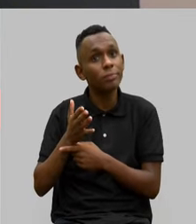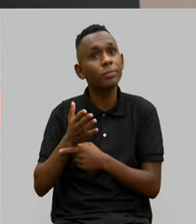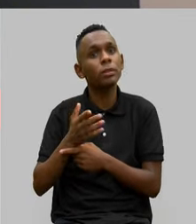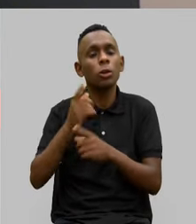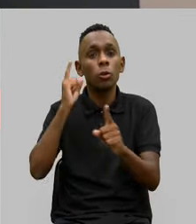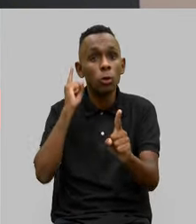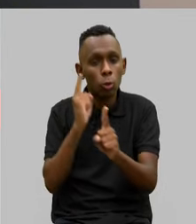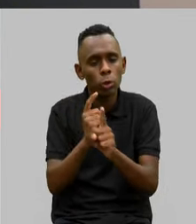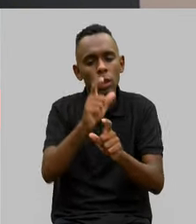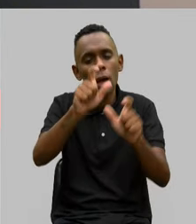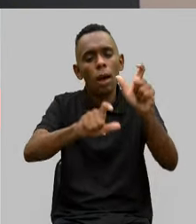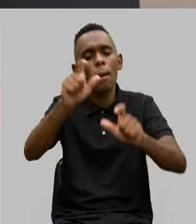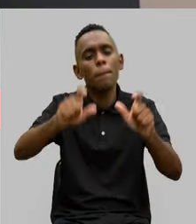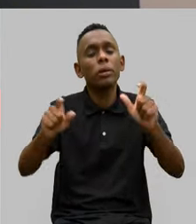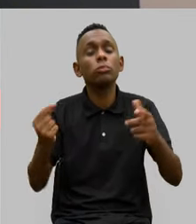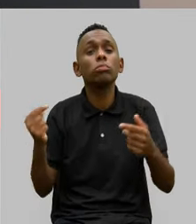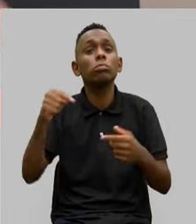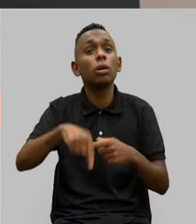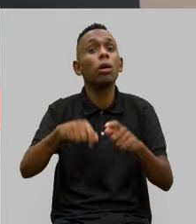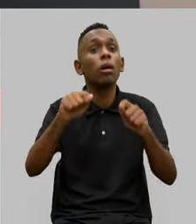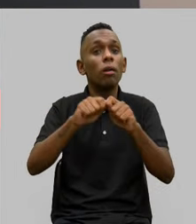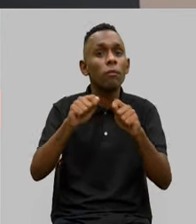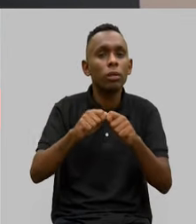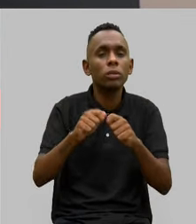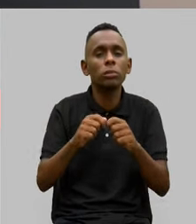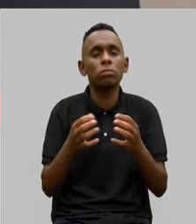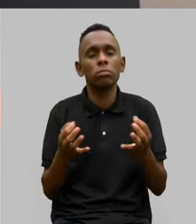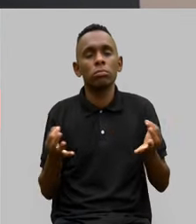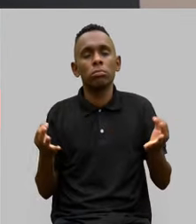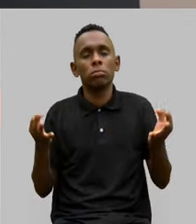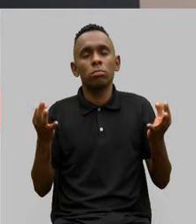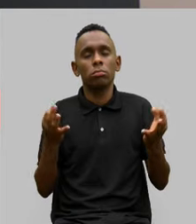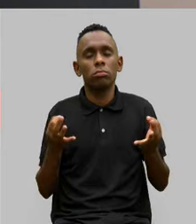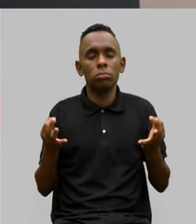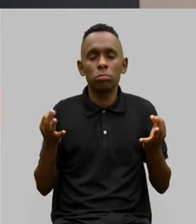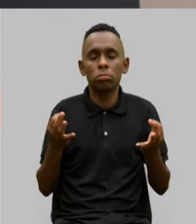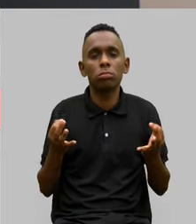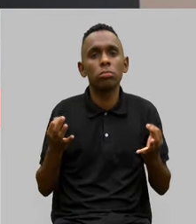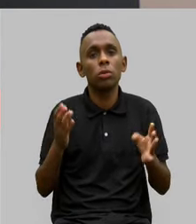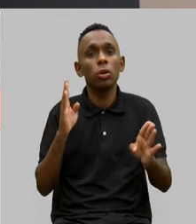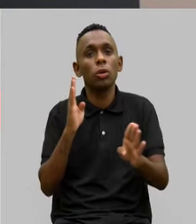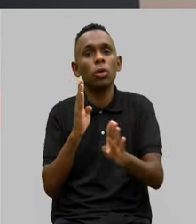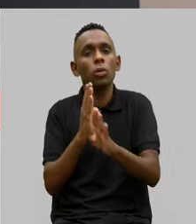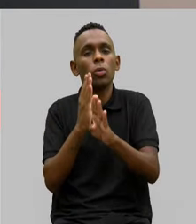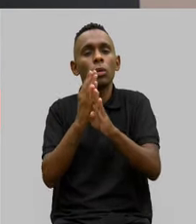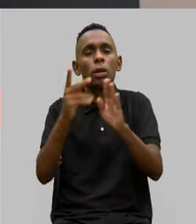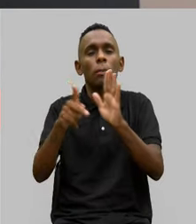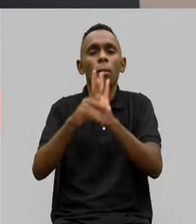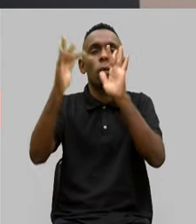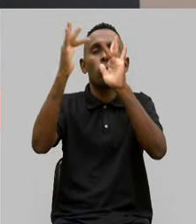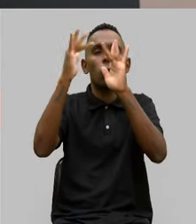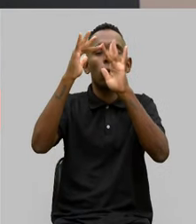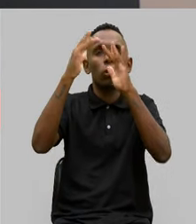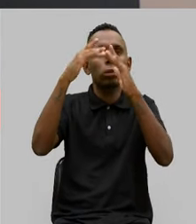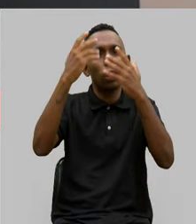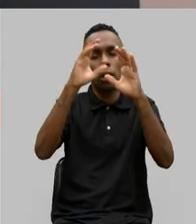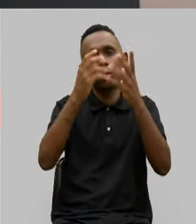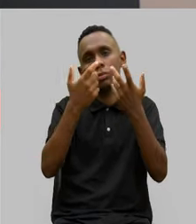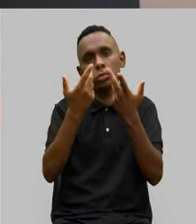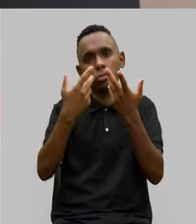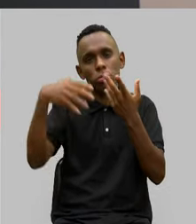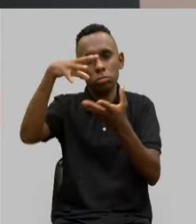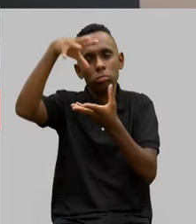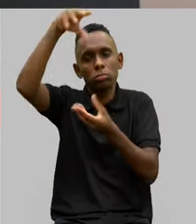encontrar pessoas aqui fazendo meditações encontrando com o seu Divino de onde vem a história do